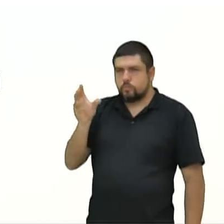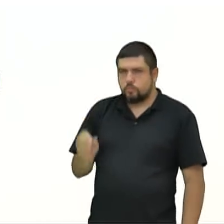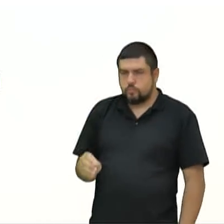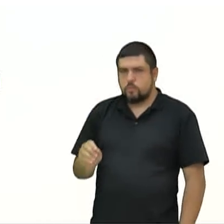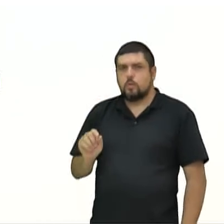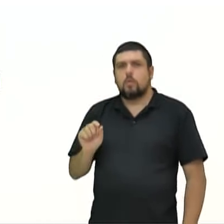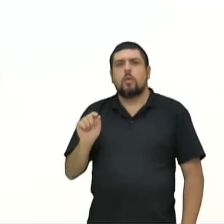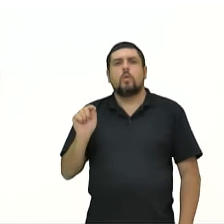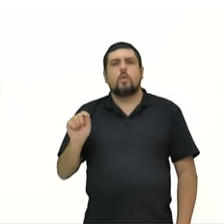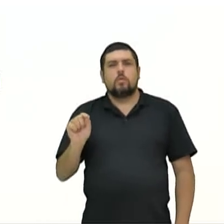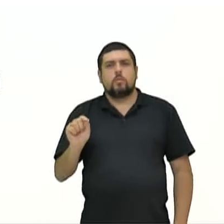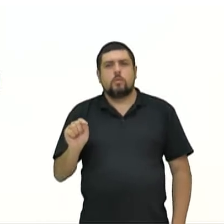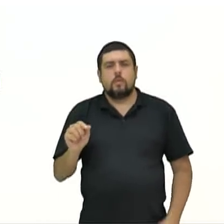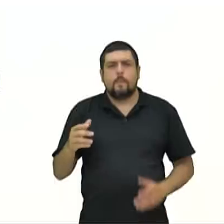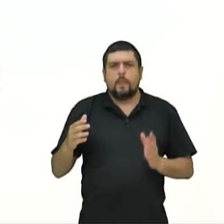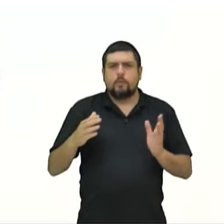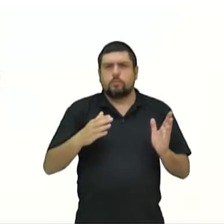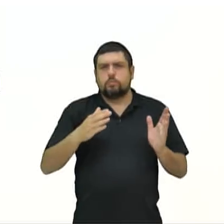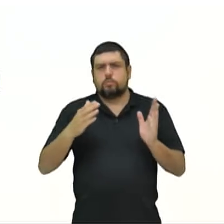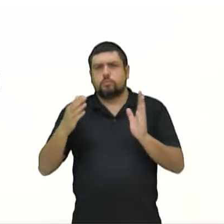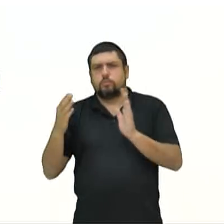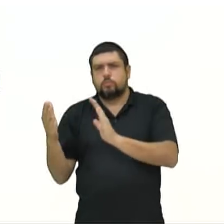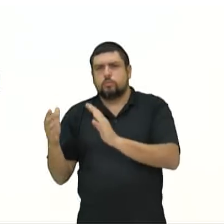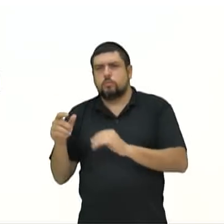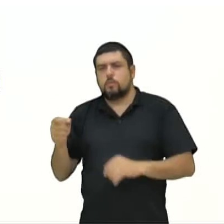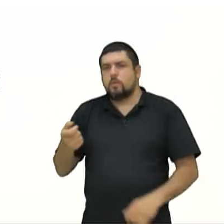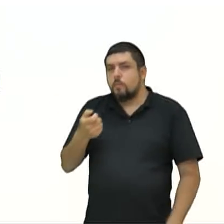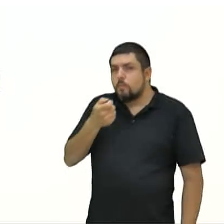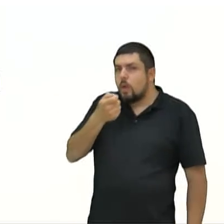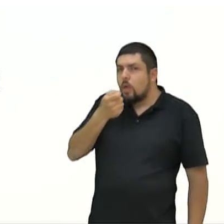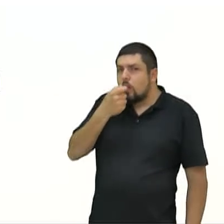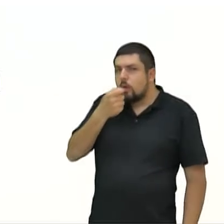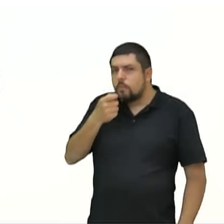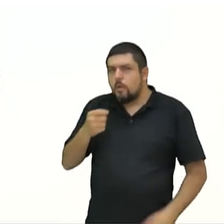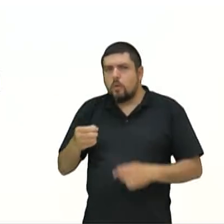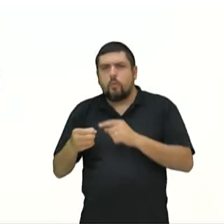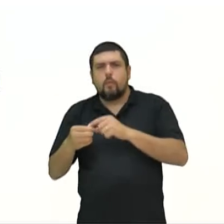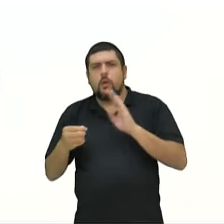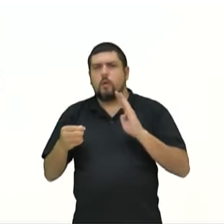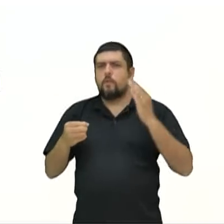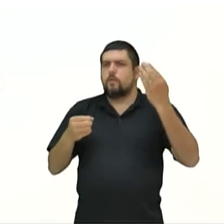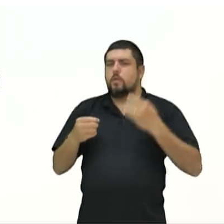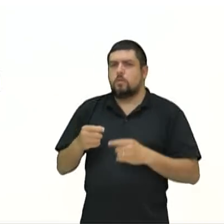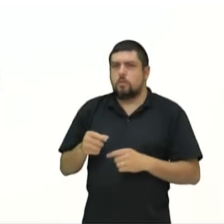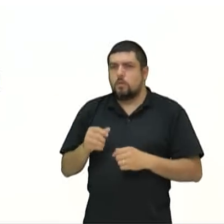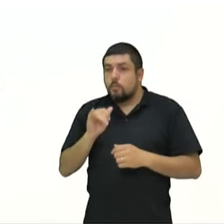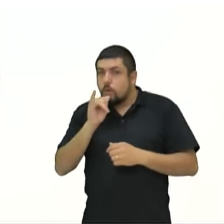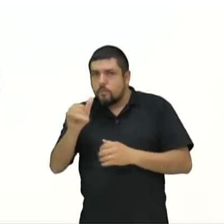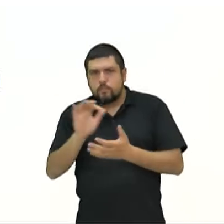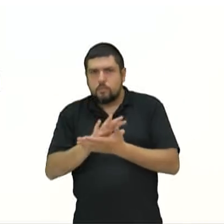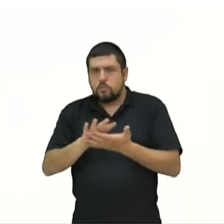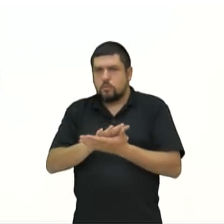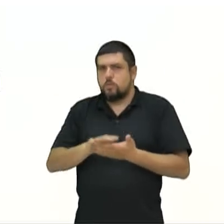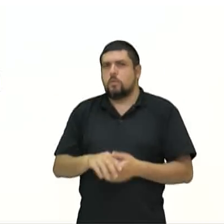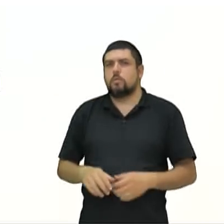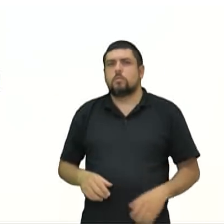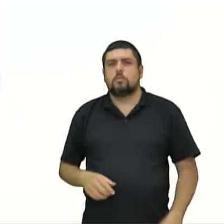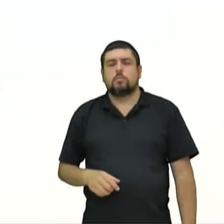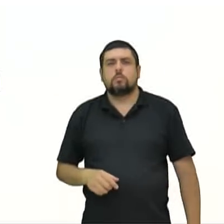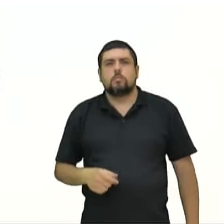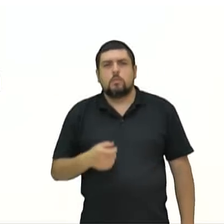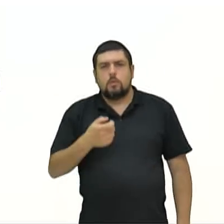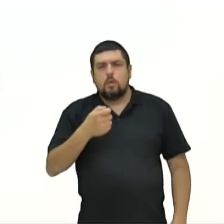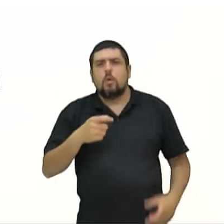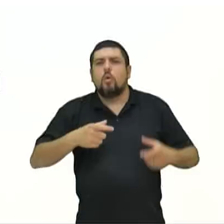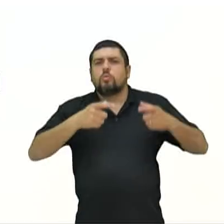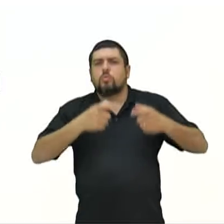pelo processo em que recebiam remédios sem efeito, placebo, e não eram informados que tinham sífilis. Esse experimento ocorreu no Alabama